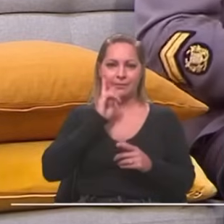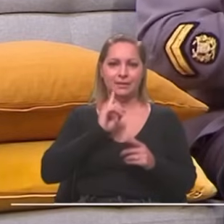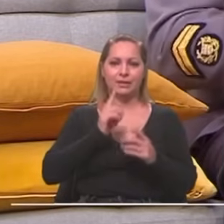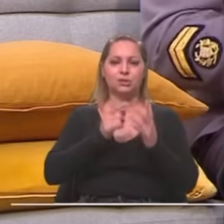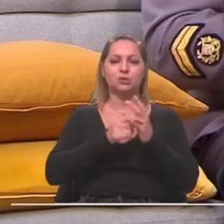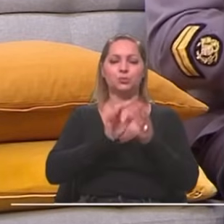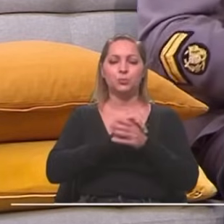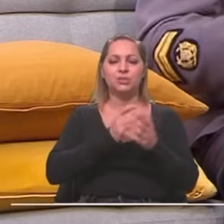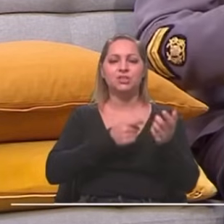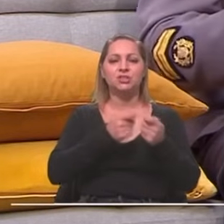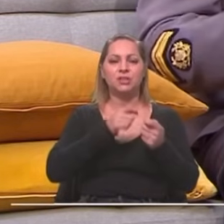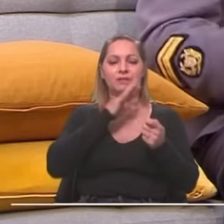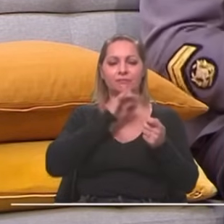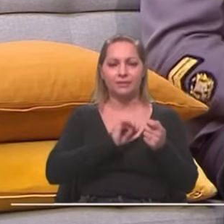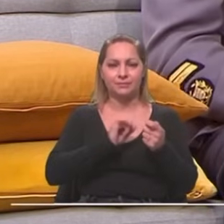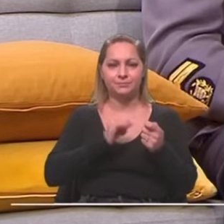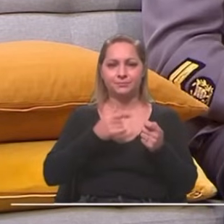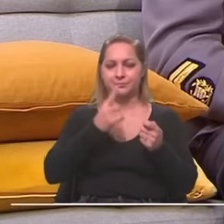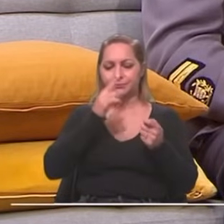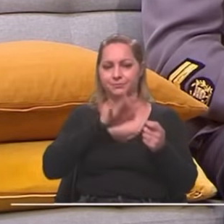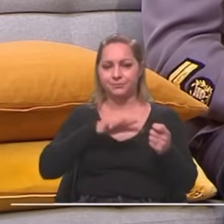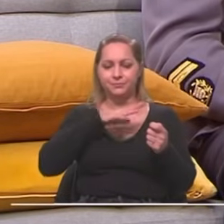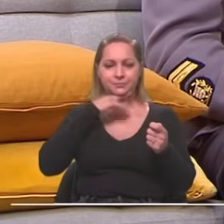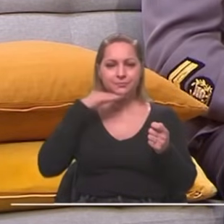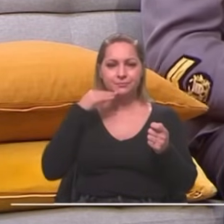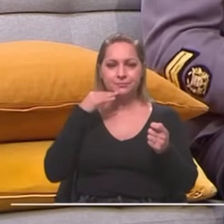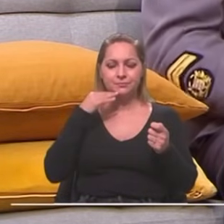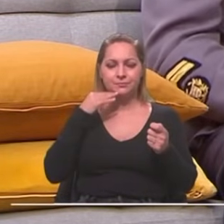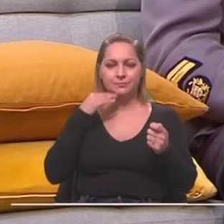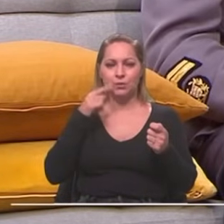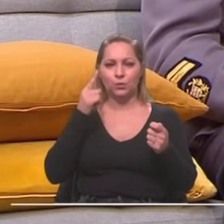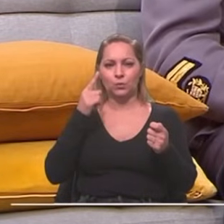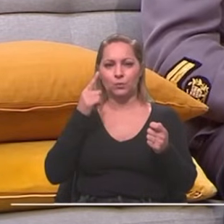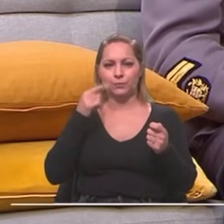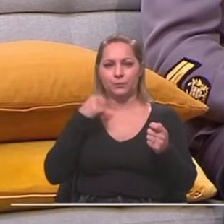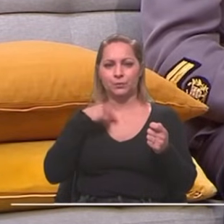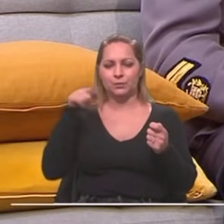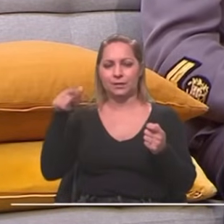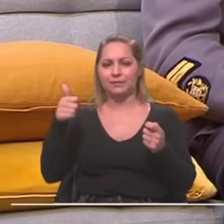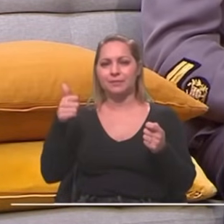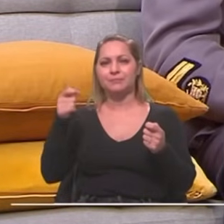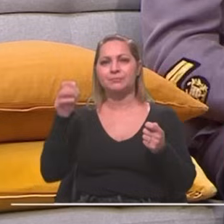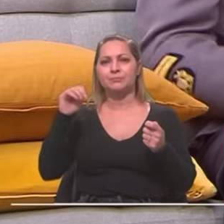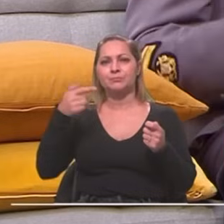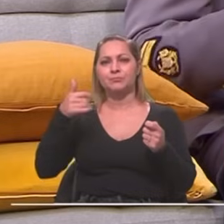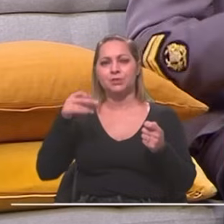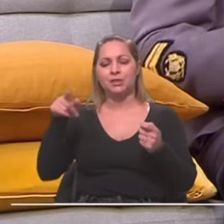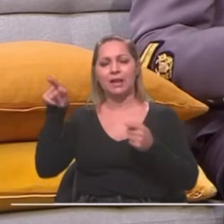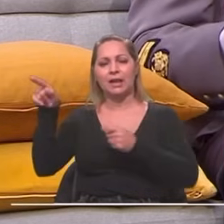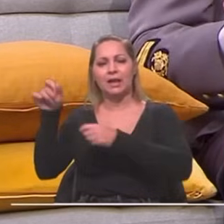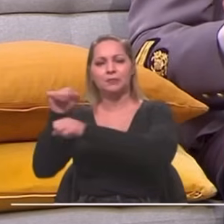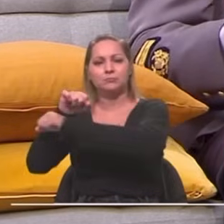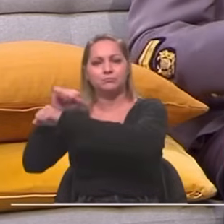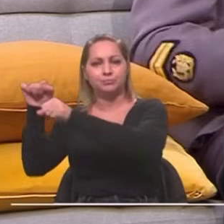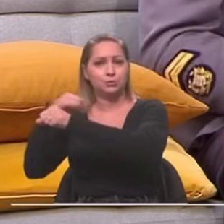seja, havia... E até uma situação engraçada, uma altura estava em Pristina, houve lá um arrebentamento e eu nem